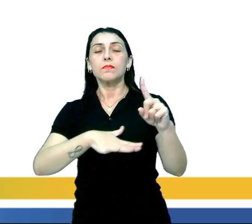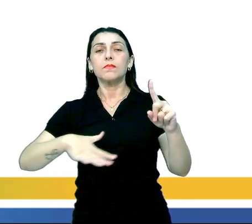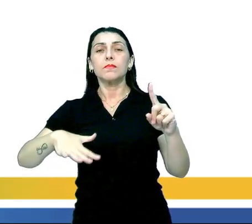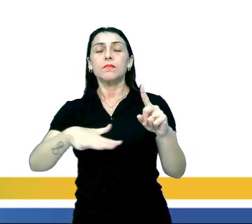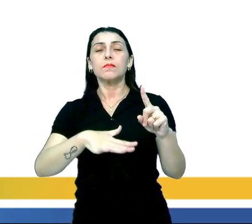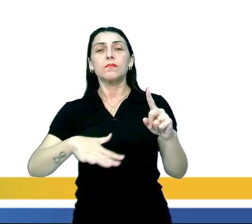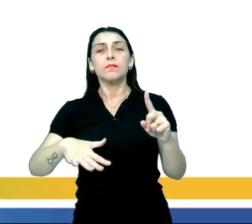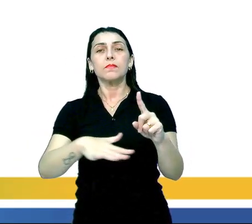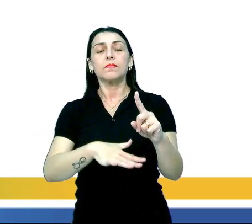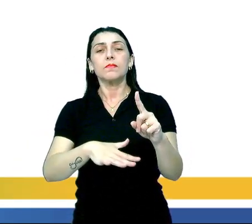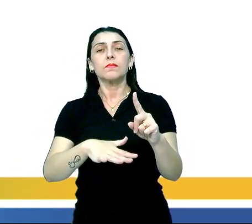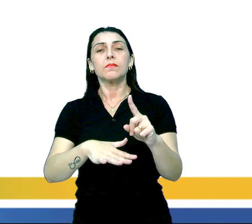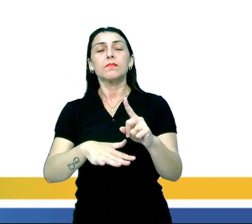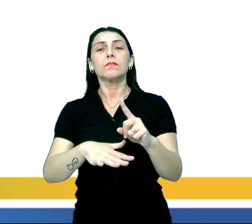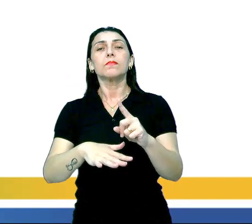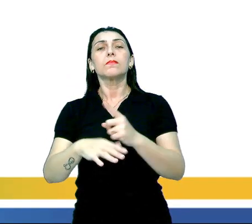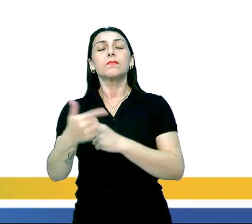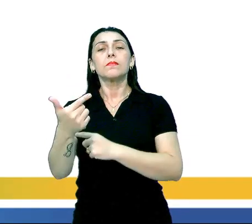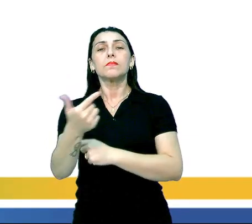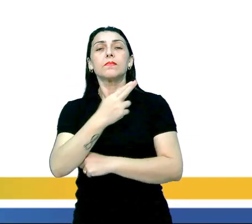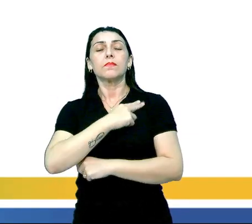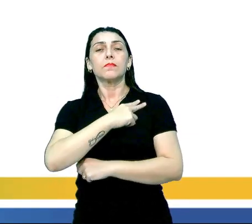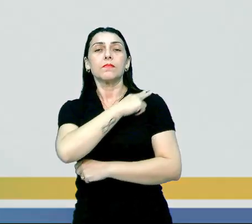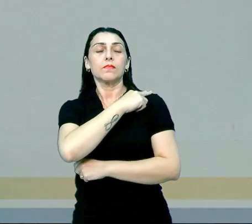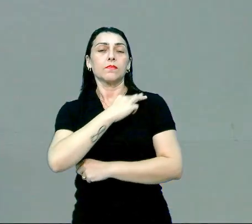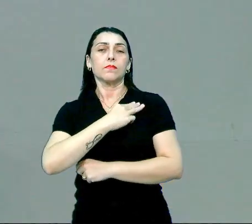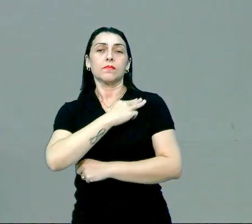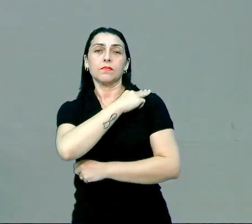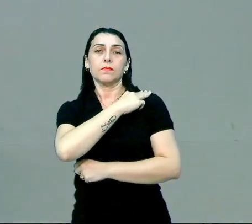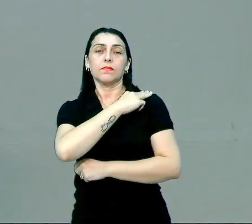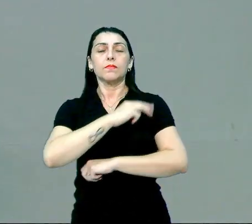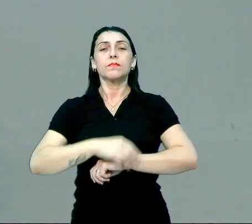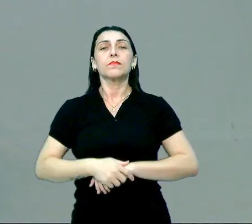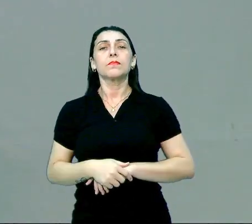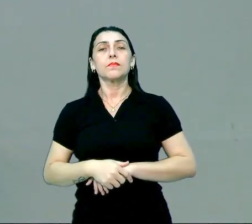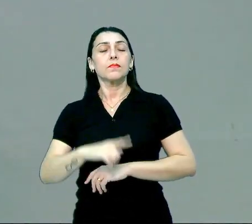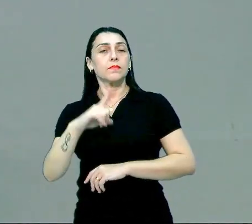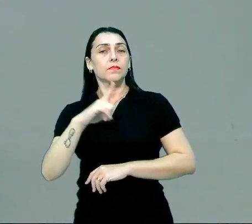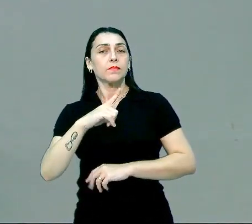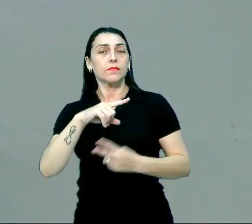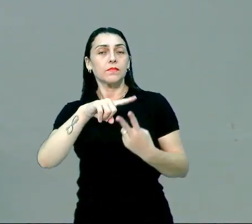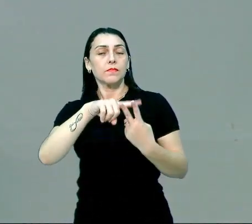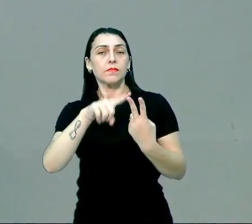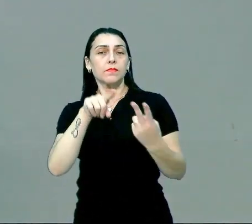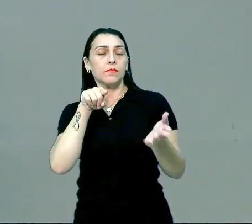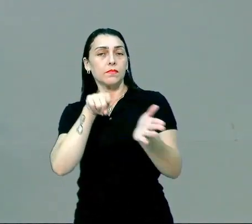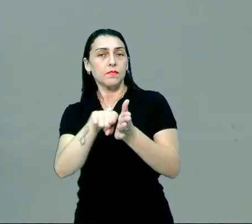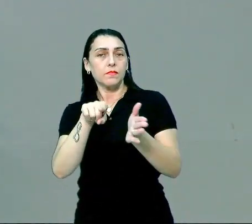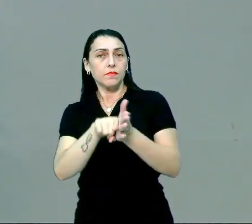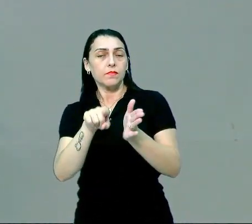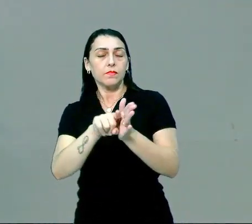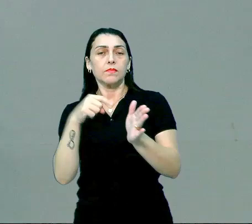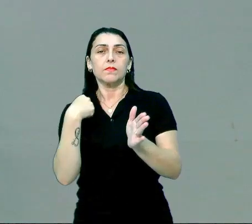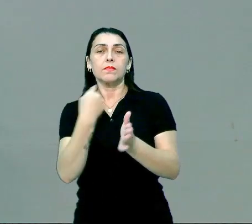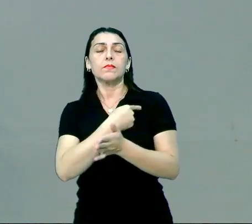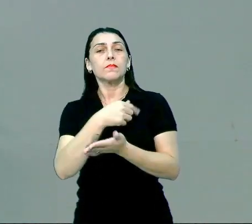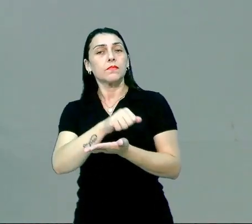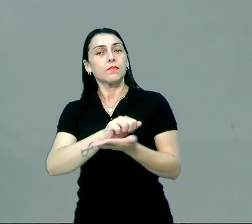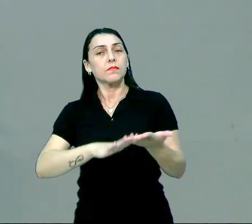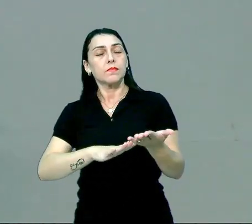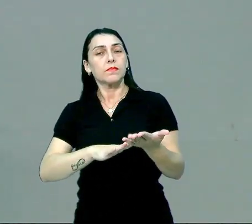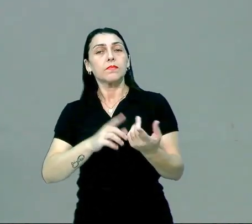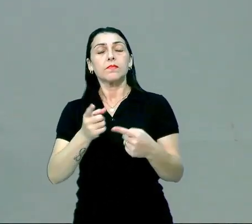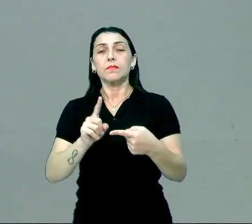Sociais Aplicadas, segundo ano do ensino médio. Teremos duas questões em nosso